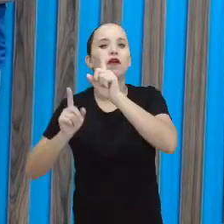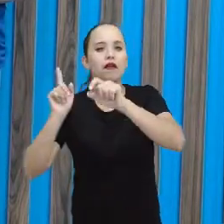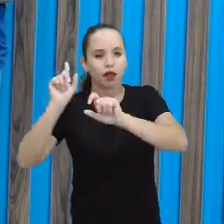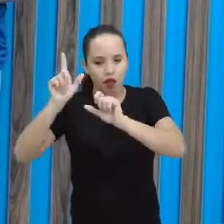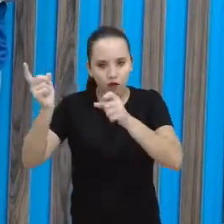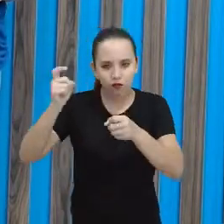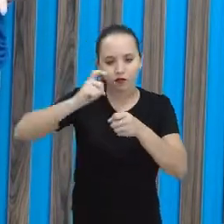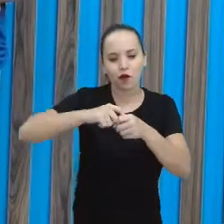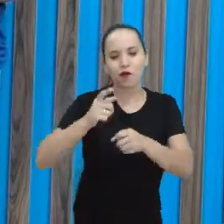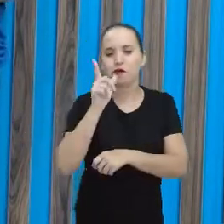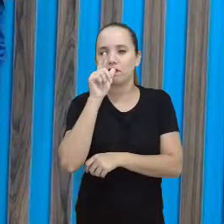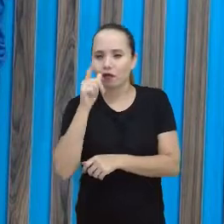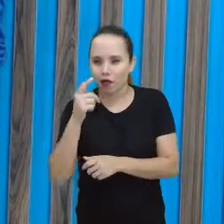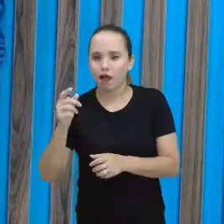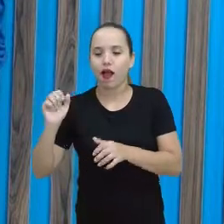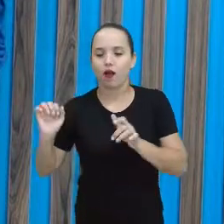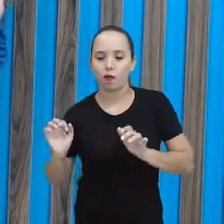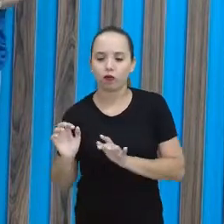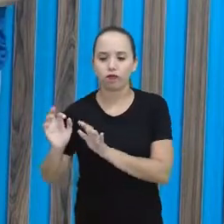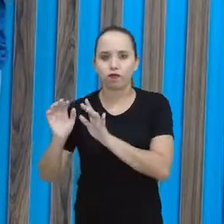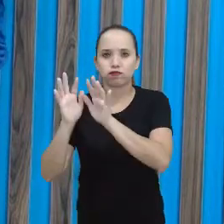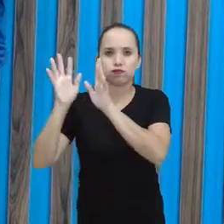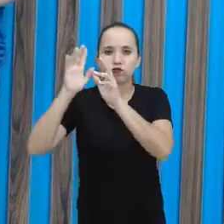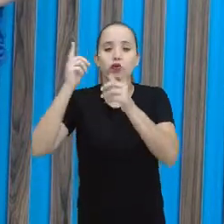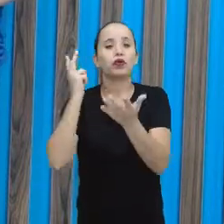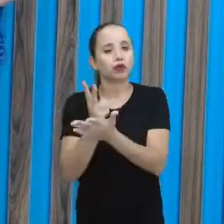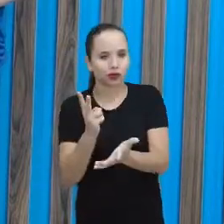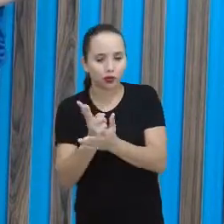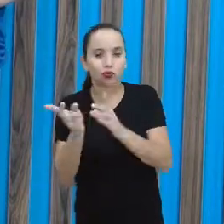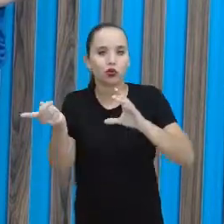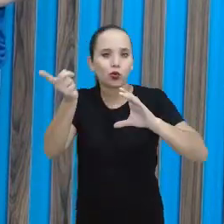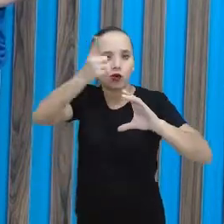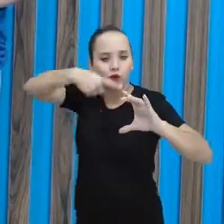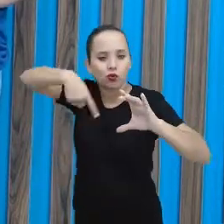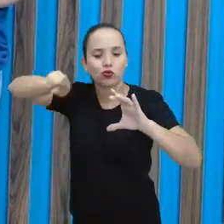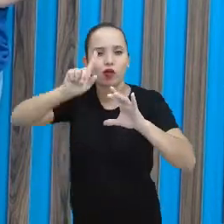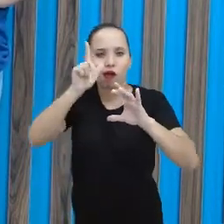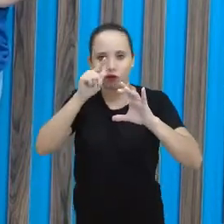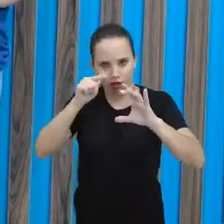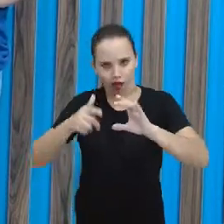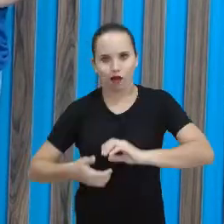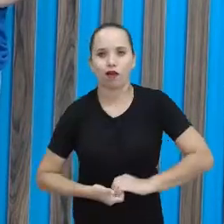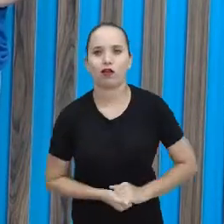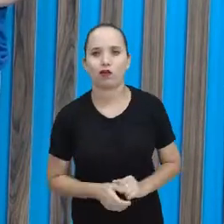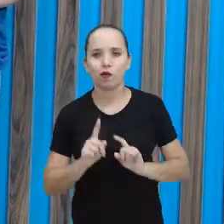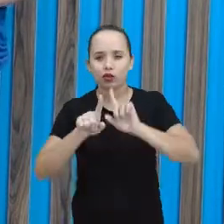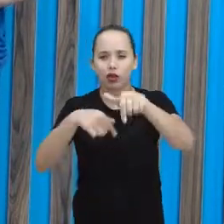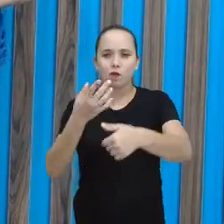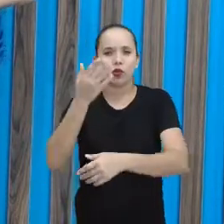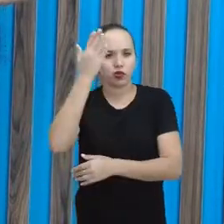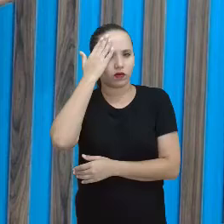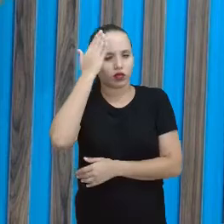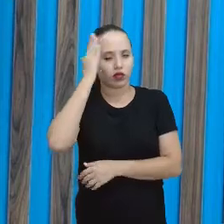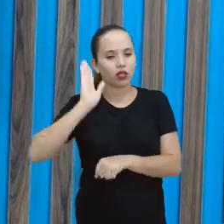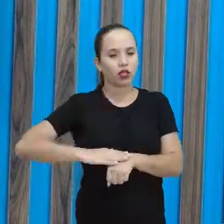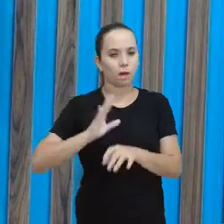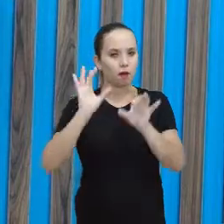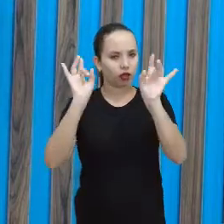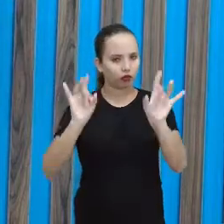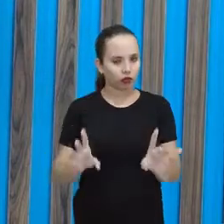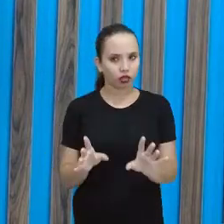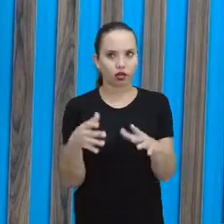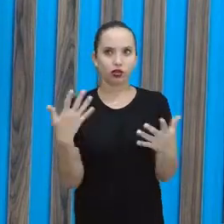atmosfera, para continuar o ciclo. Então, isso é muito importante. A gente vai ver isso com maior detalhe mais na frente, tá? Então,